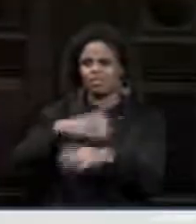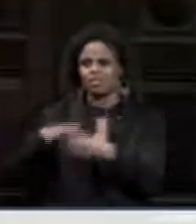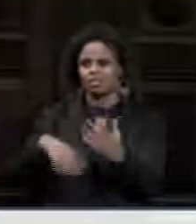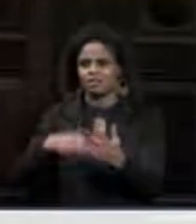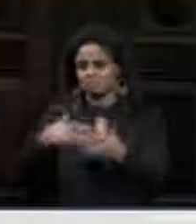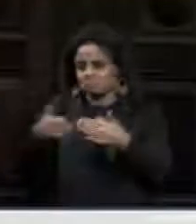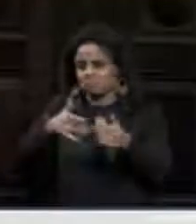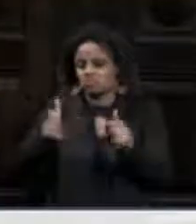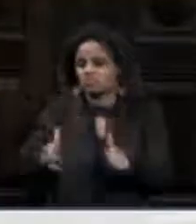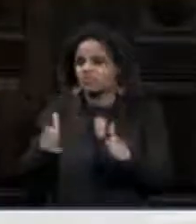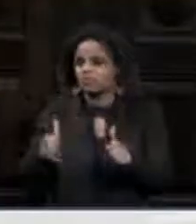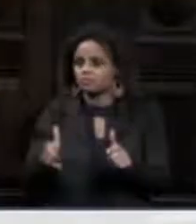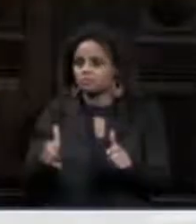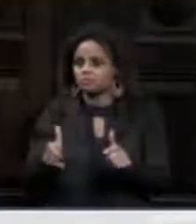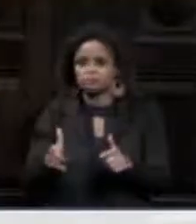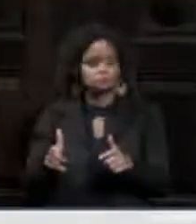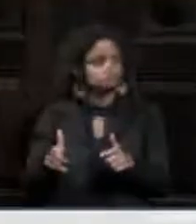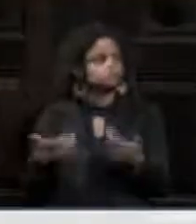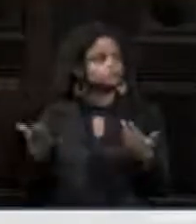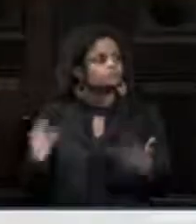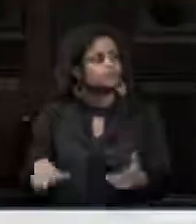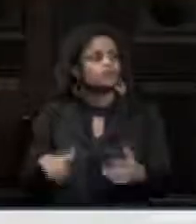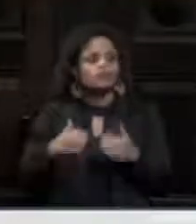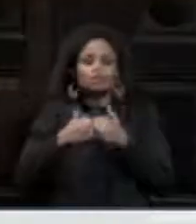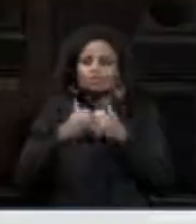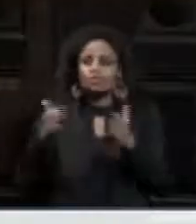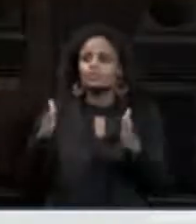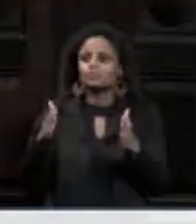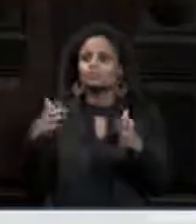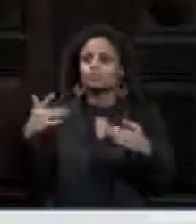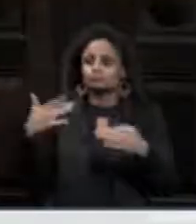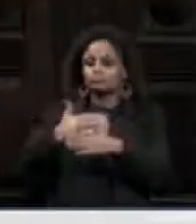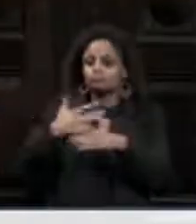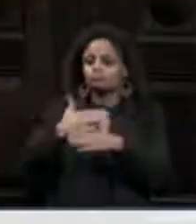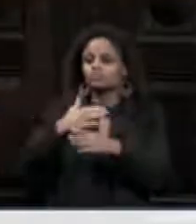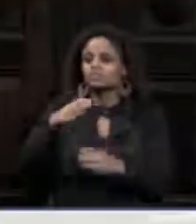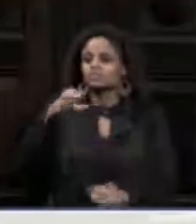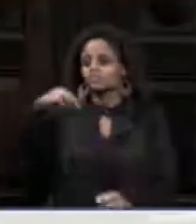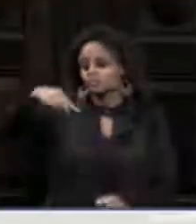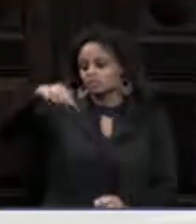Assim nasceu o distrito de Monte Alto.